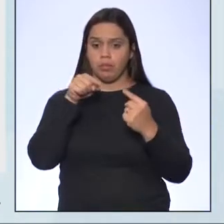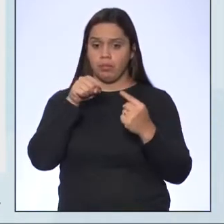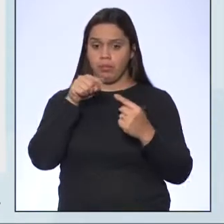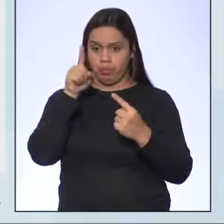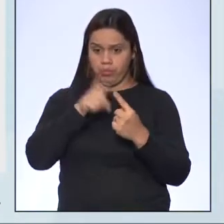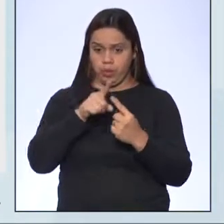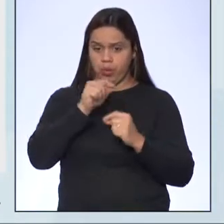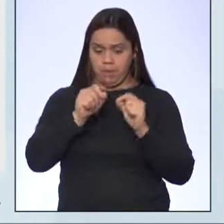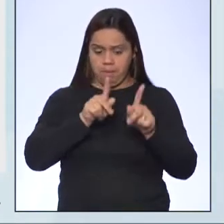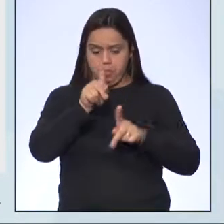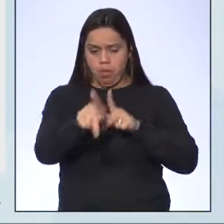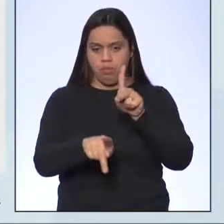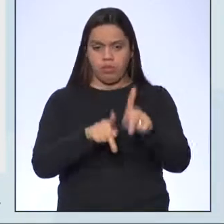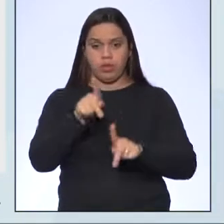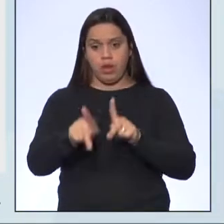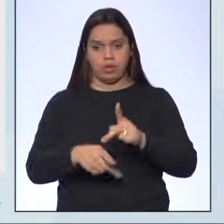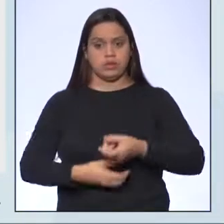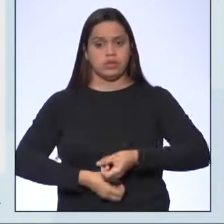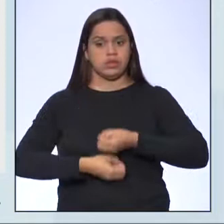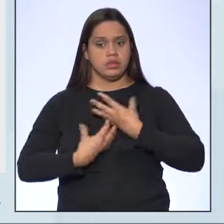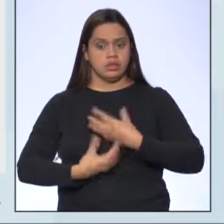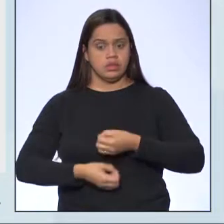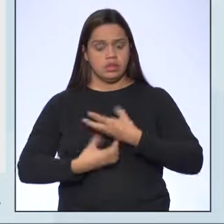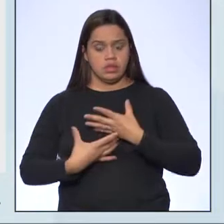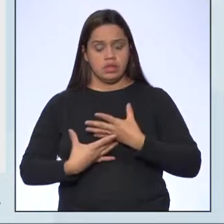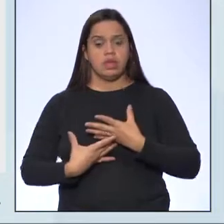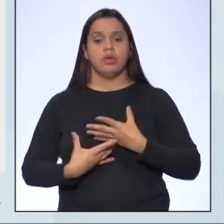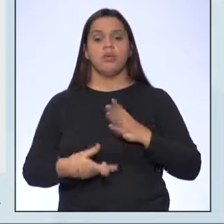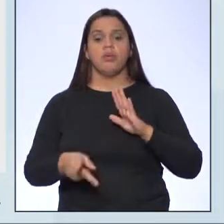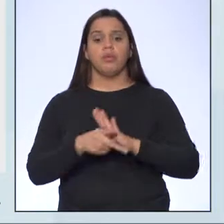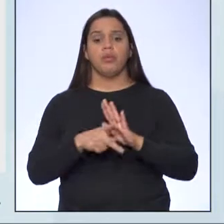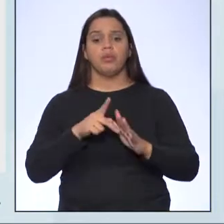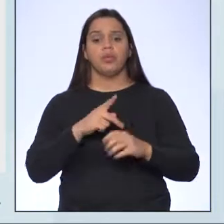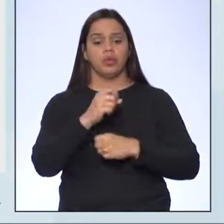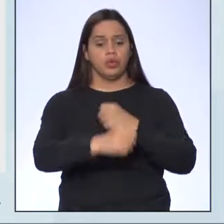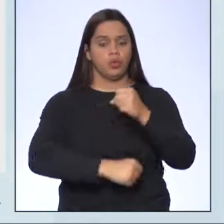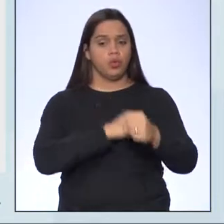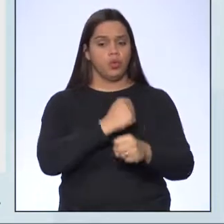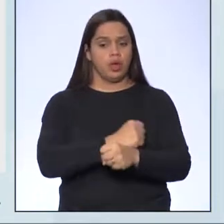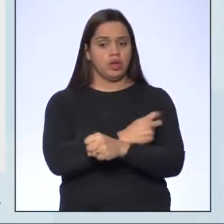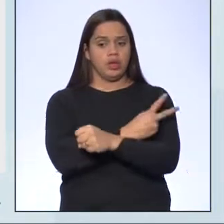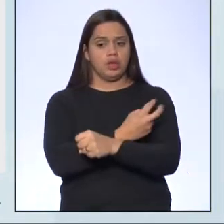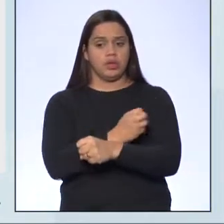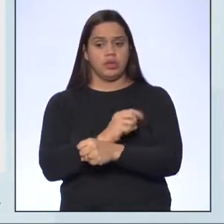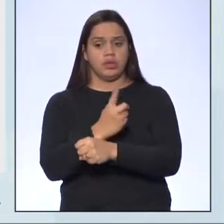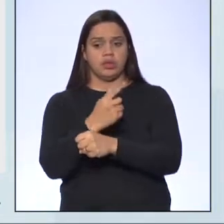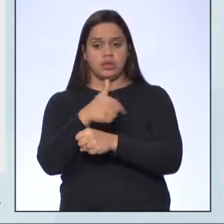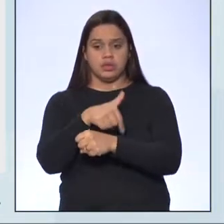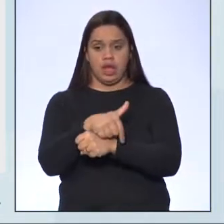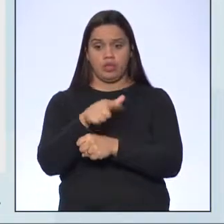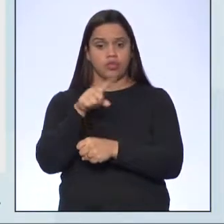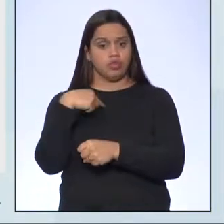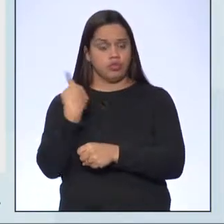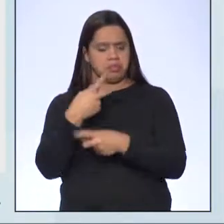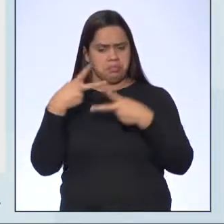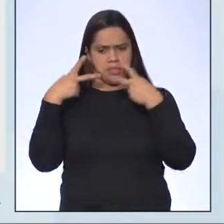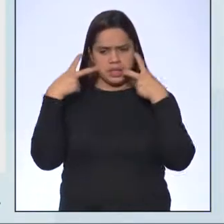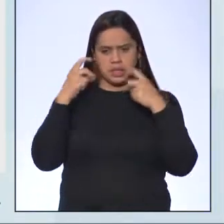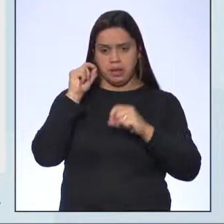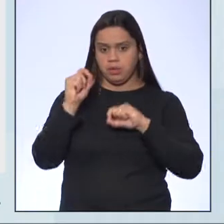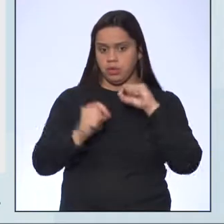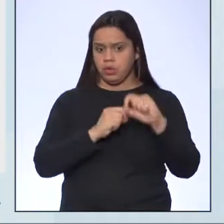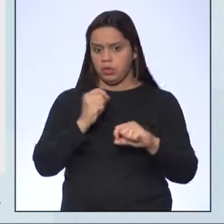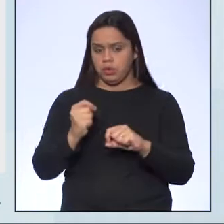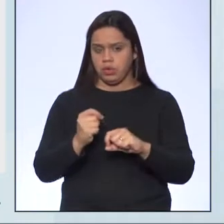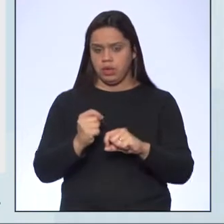dados, referências de população de 2017, né, onde a gente pode perceber o quanto